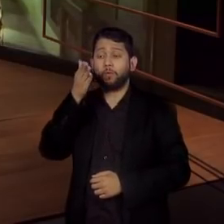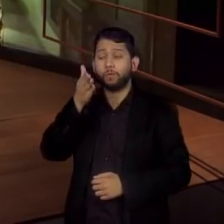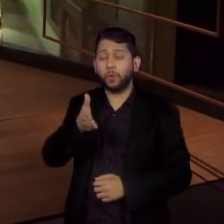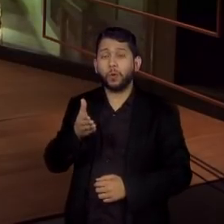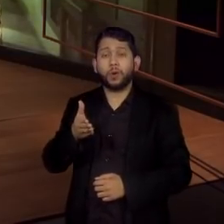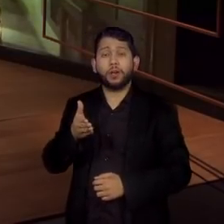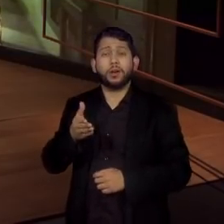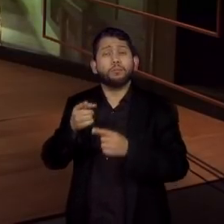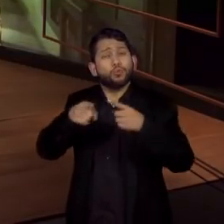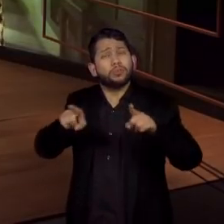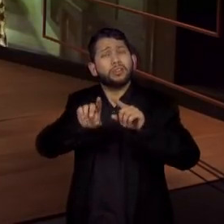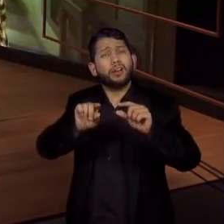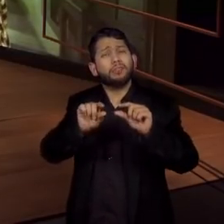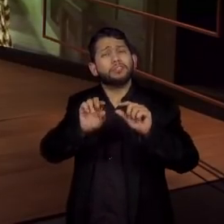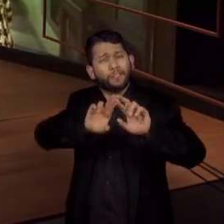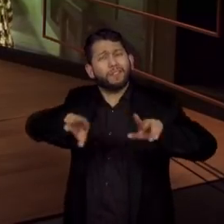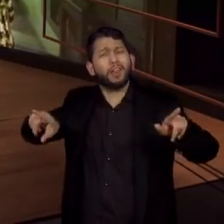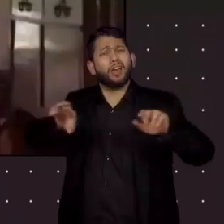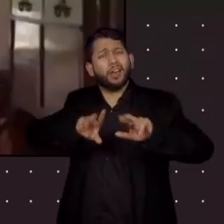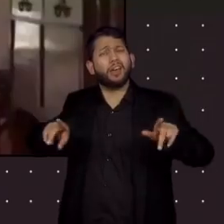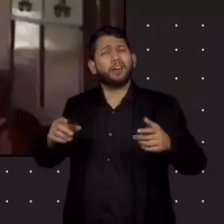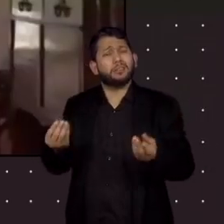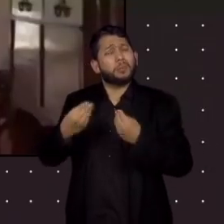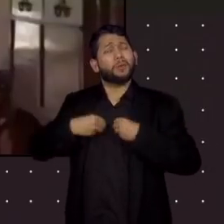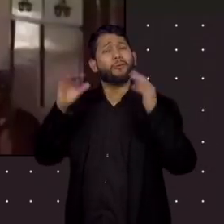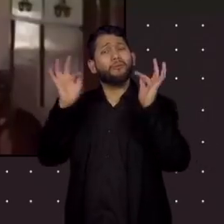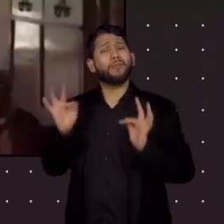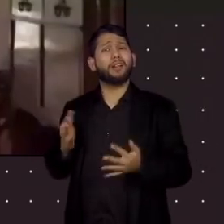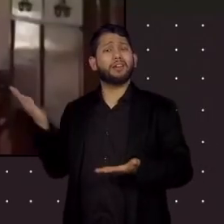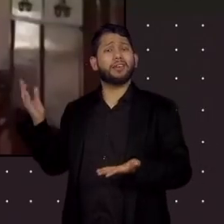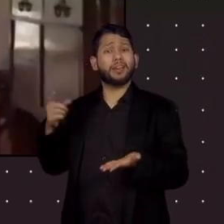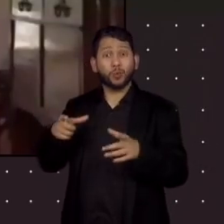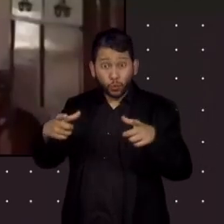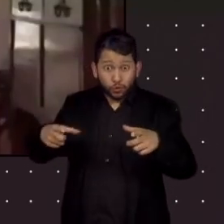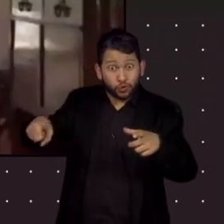faixas diversificadas e tivemos muitas alegrias desse disco